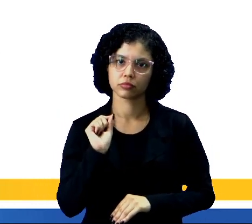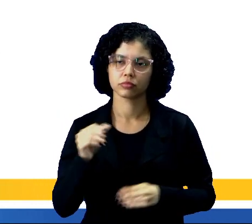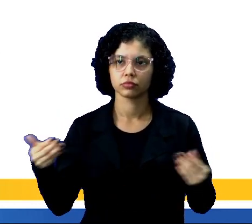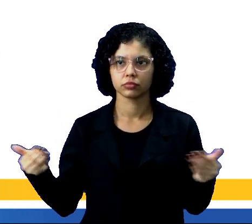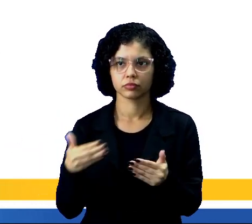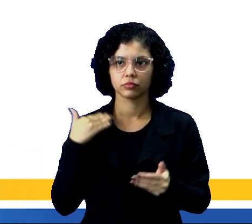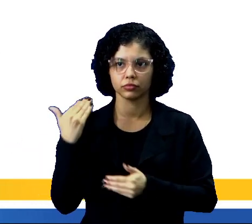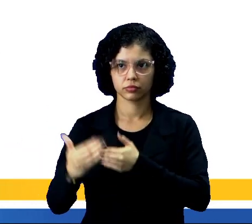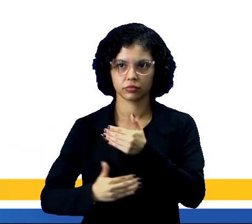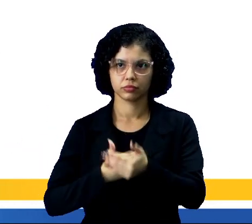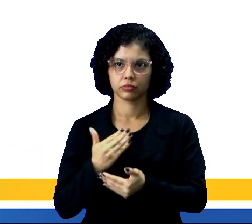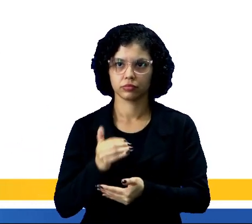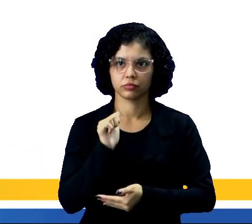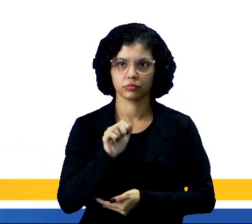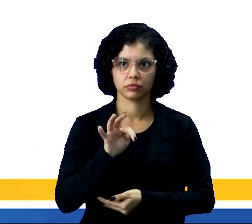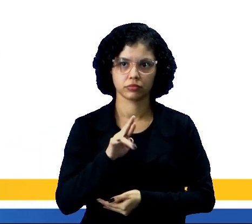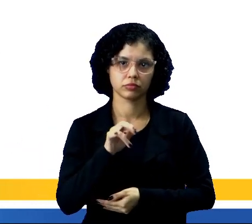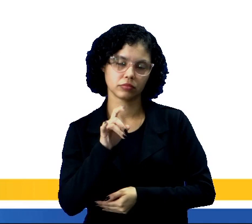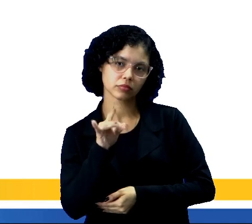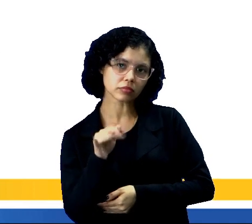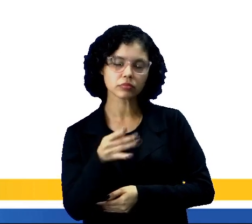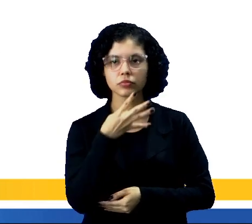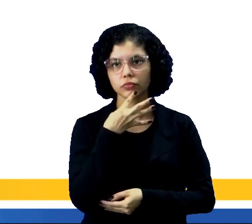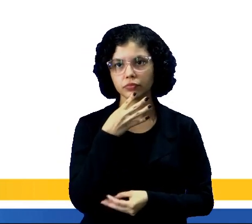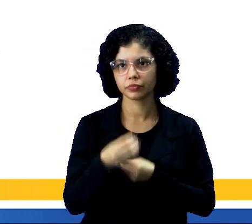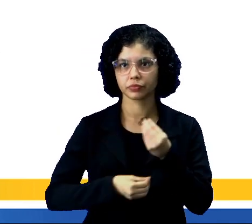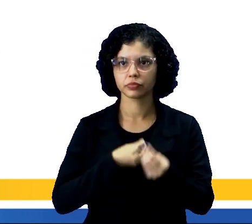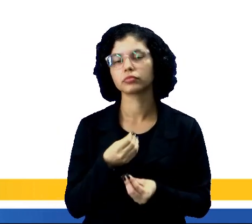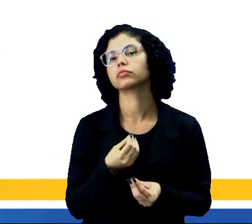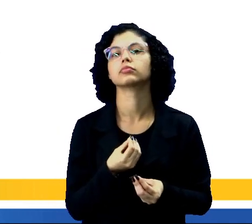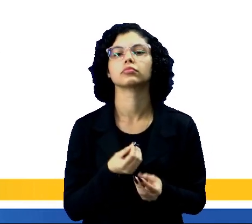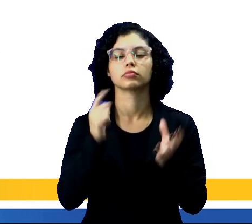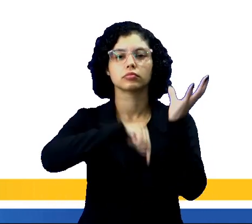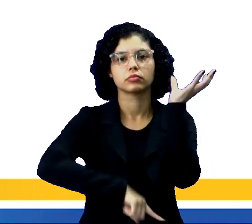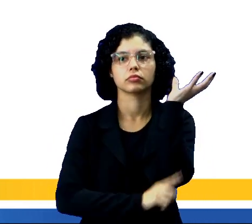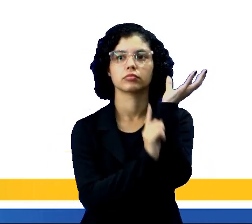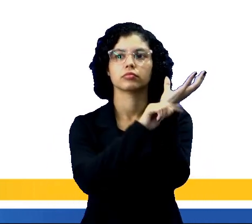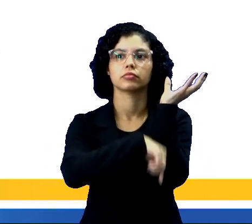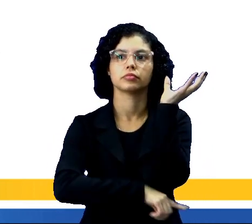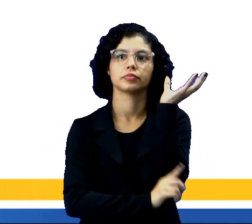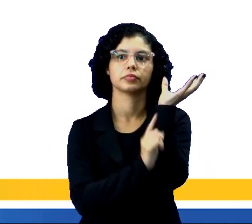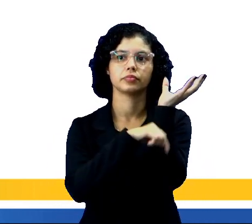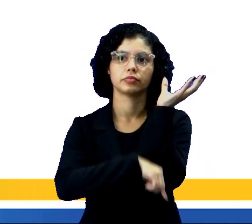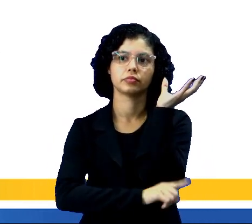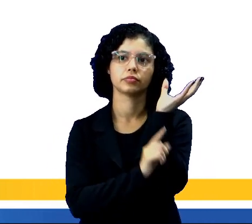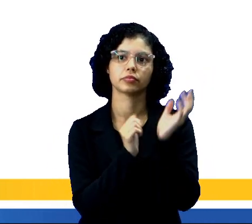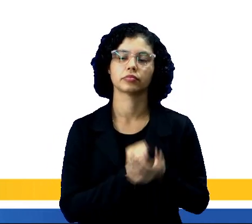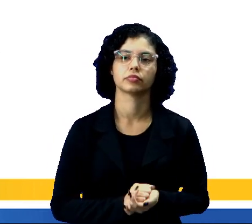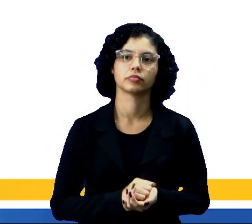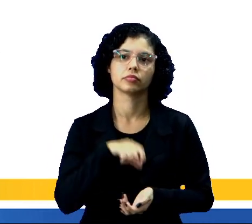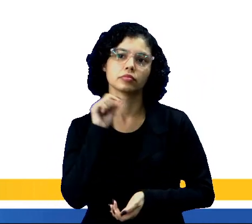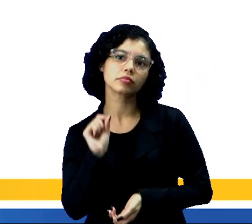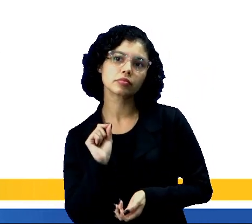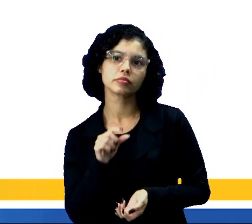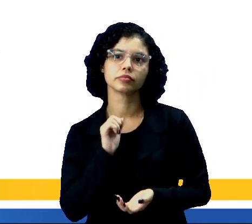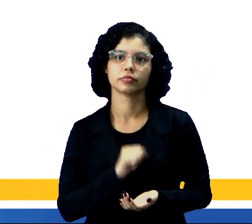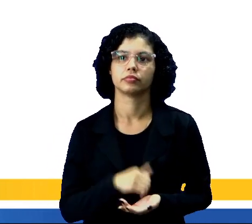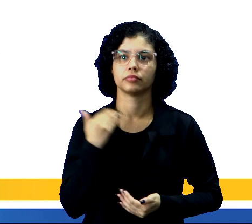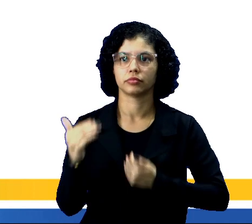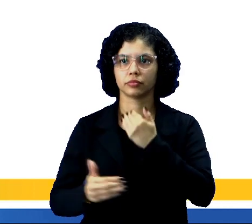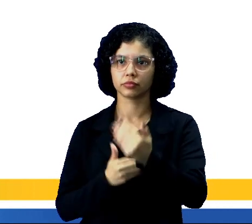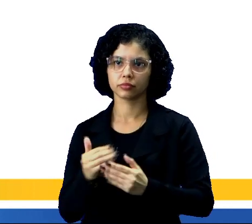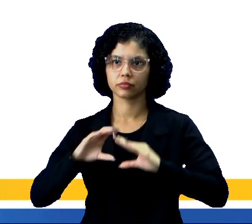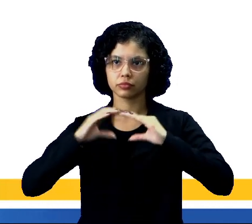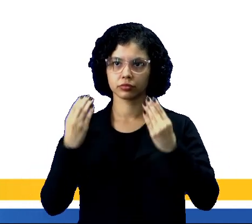um processo autotrófico mais conhecido, que é então a fotossíntese. A fotossíntese, então, ela é